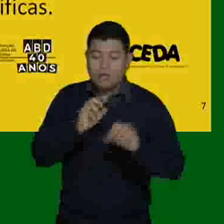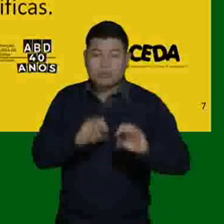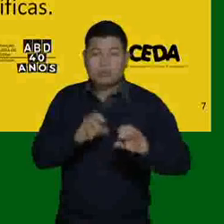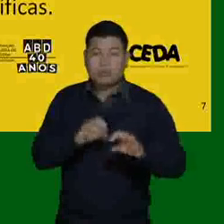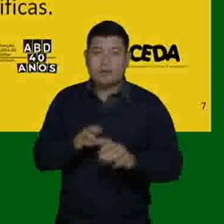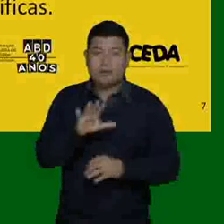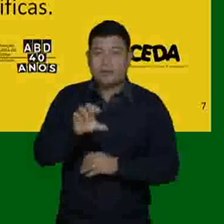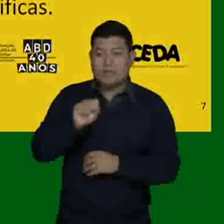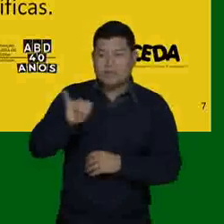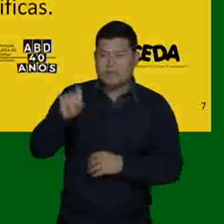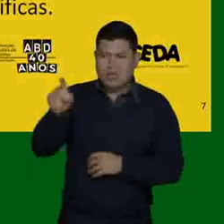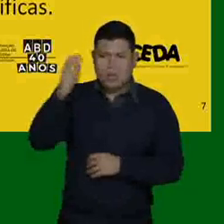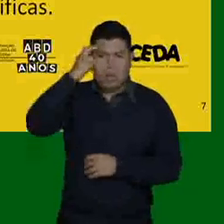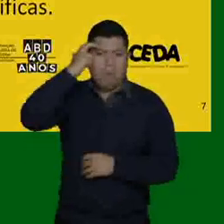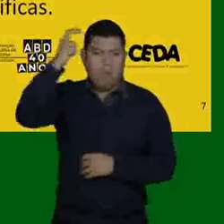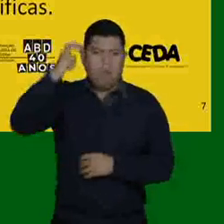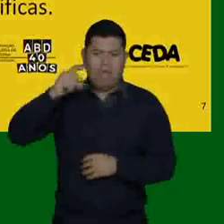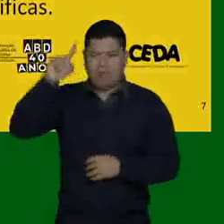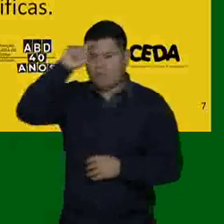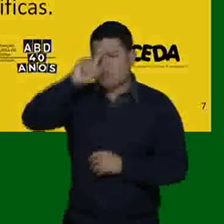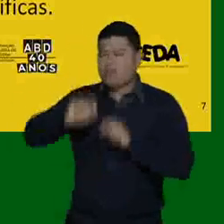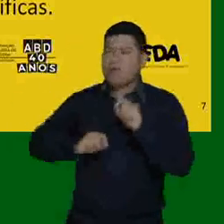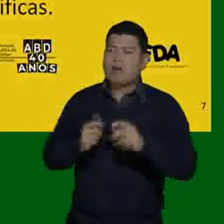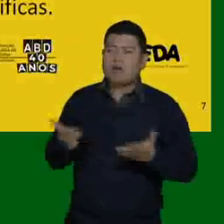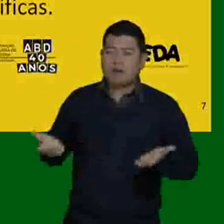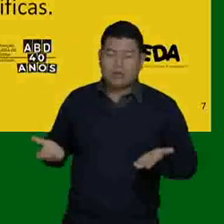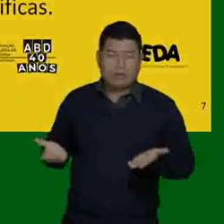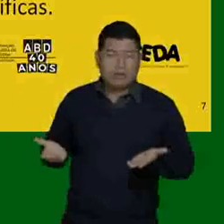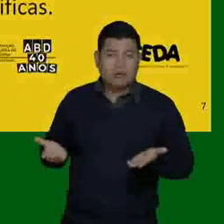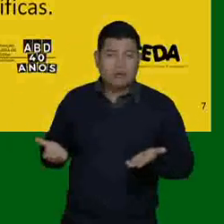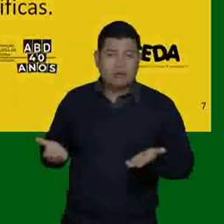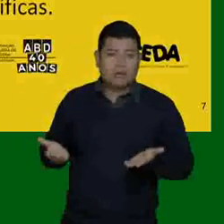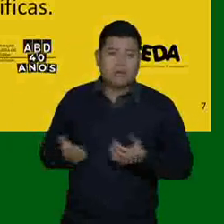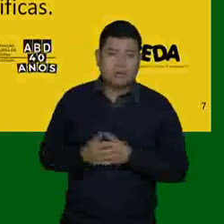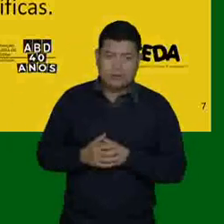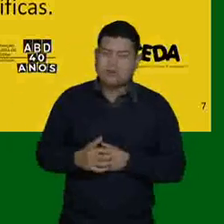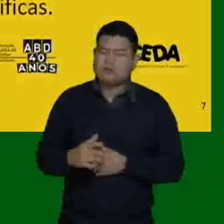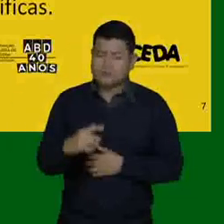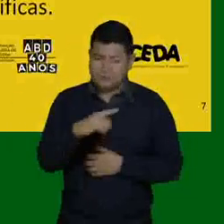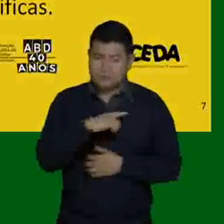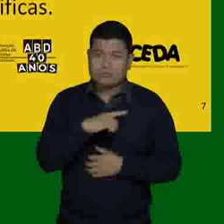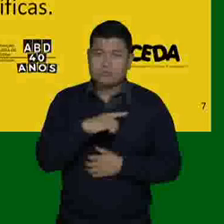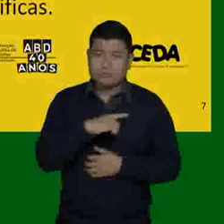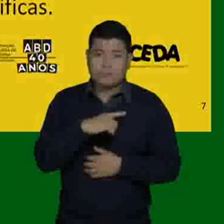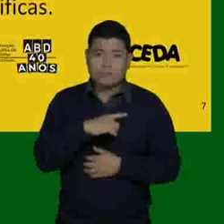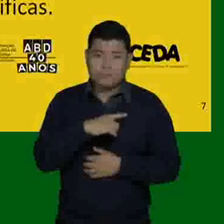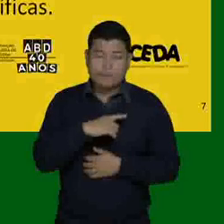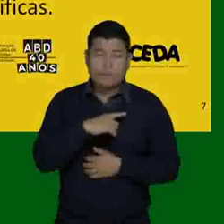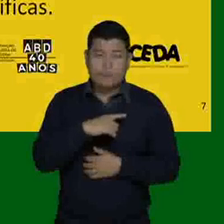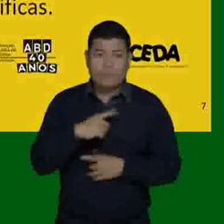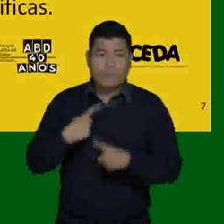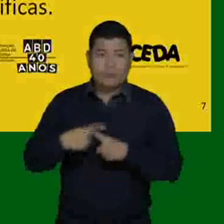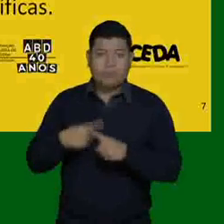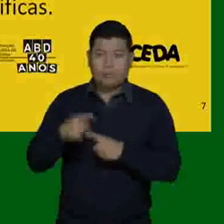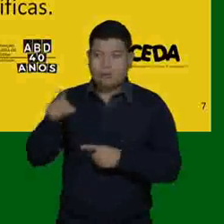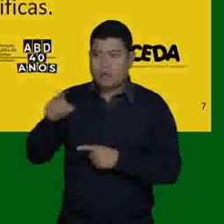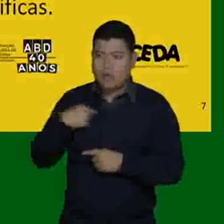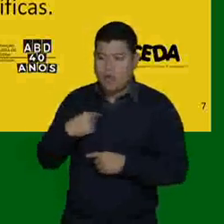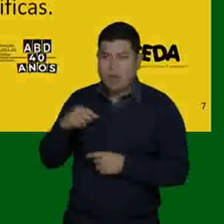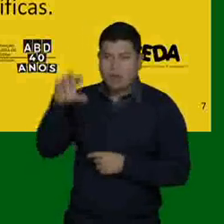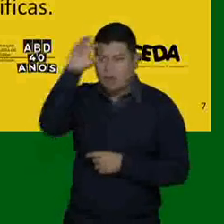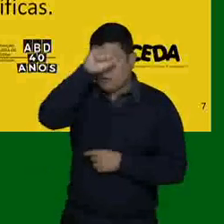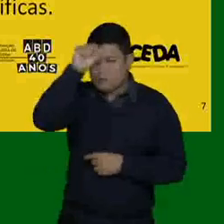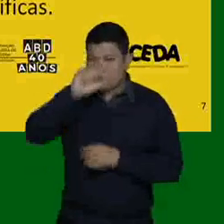super dotado por que ele tem dificuldade de aprender tem porque ele aquilo já não interessa ele a